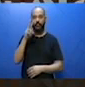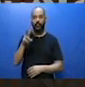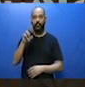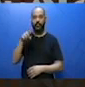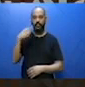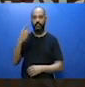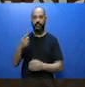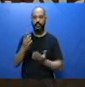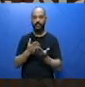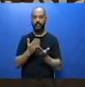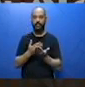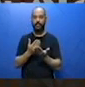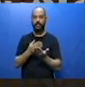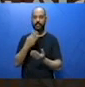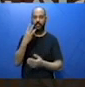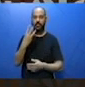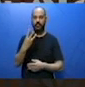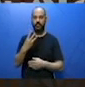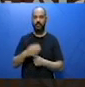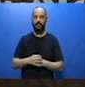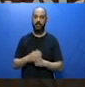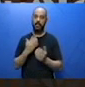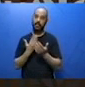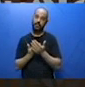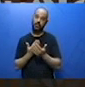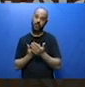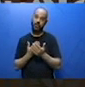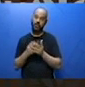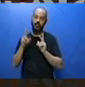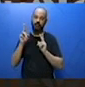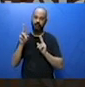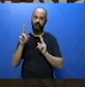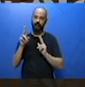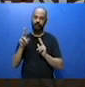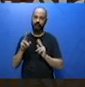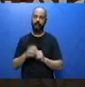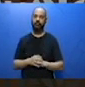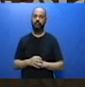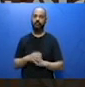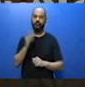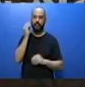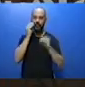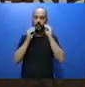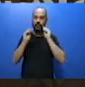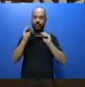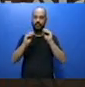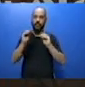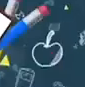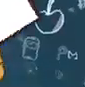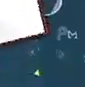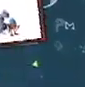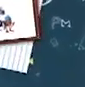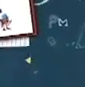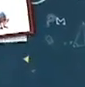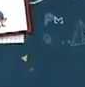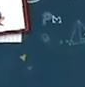apostila 3. Quem sabe na escola, vamos torcer para isso, tá? Beijo no coração de todos.